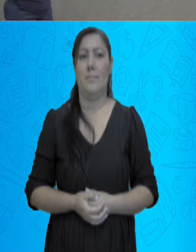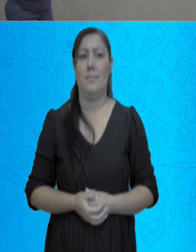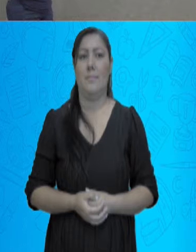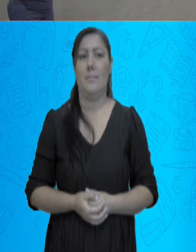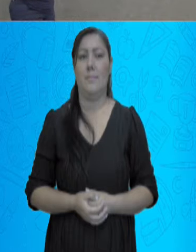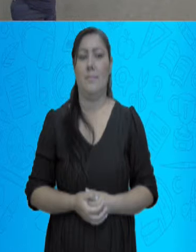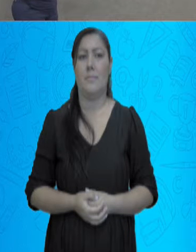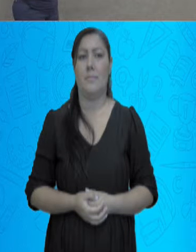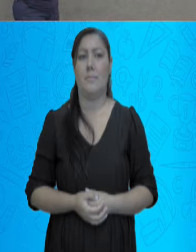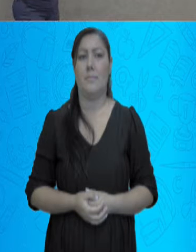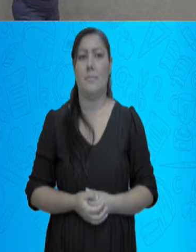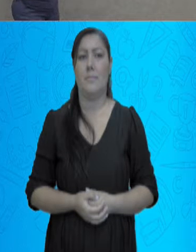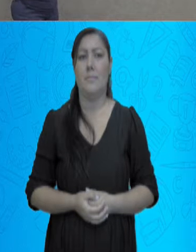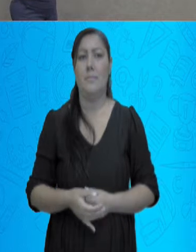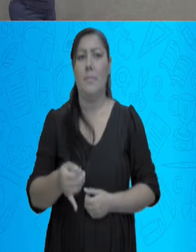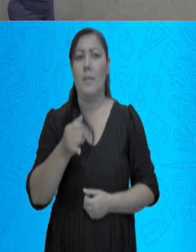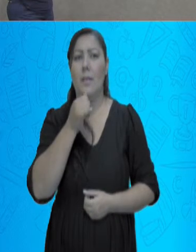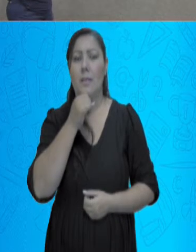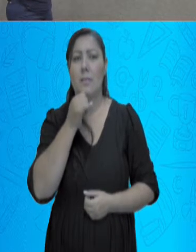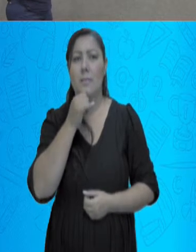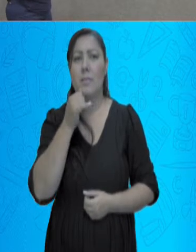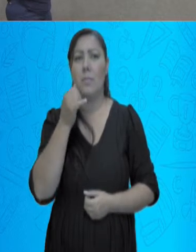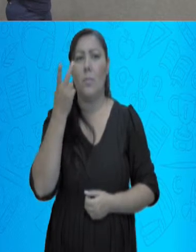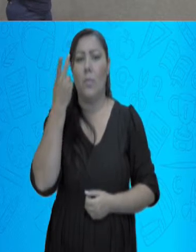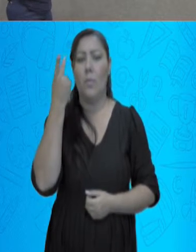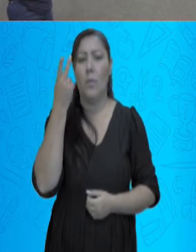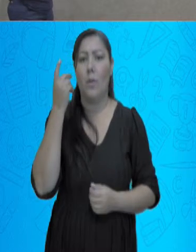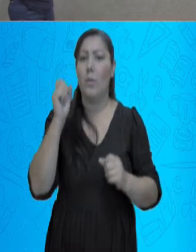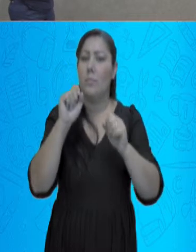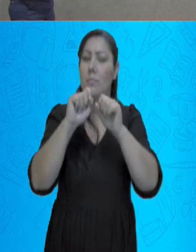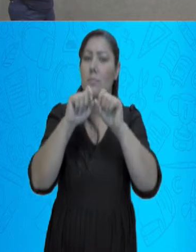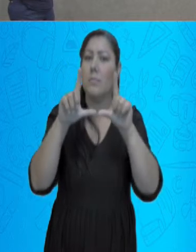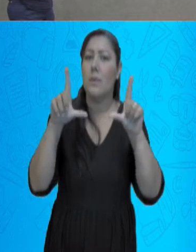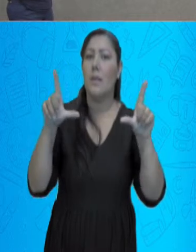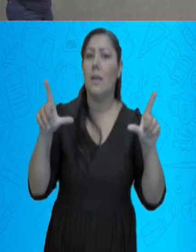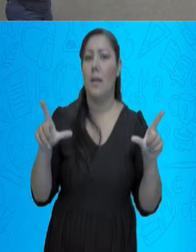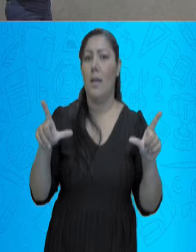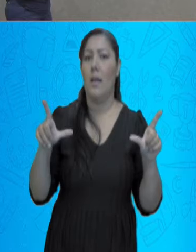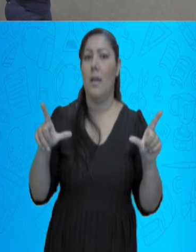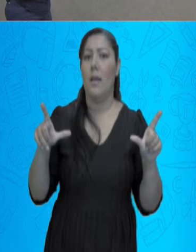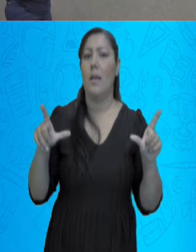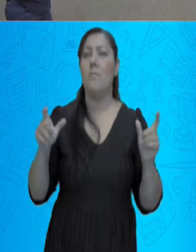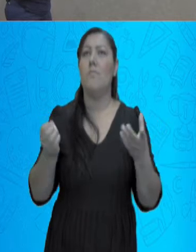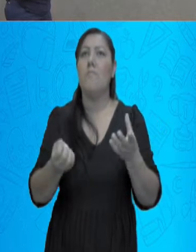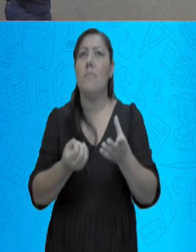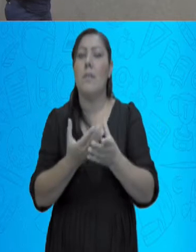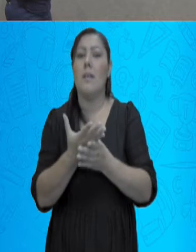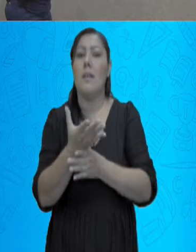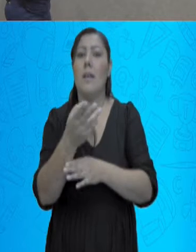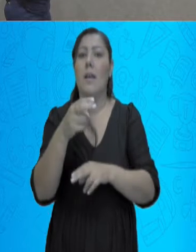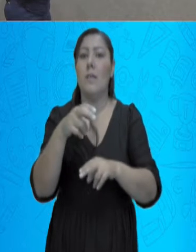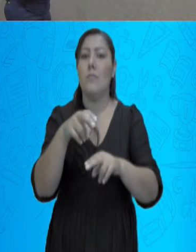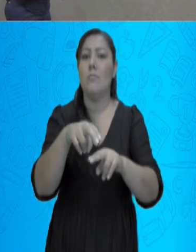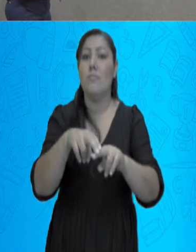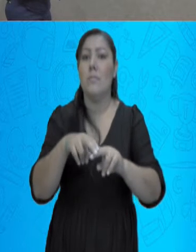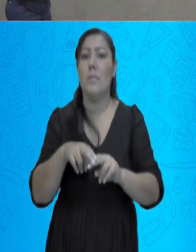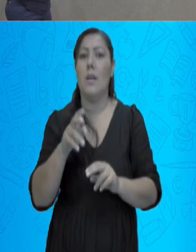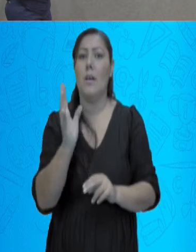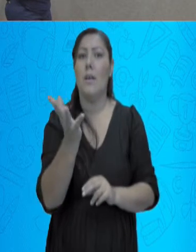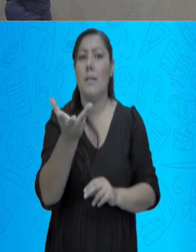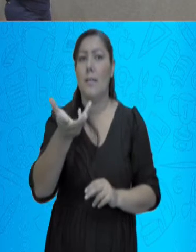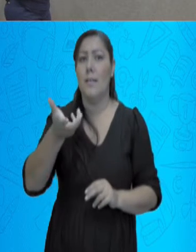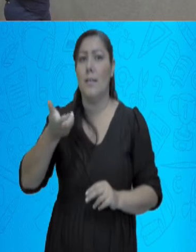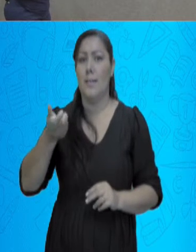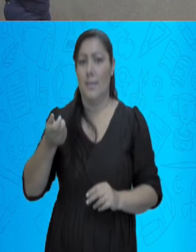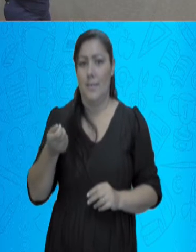Mais um exemplo comum de cartazes são os produzidos para persuadir o seu leitor. Geralmente,